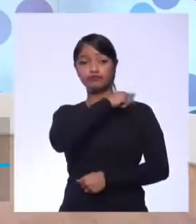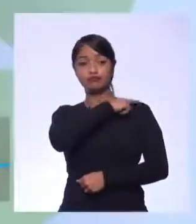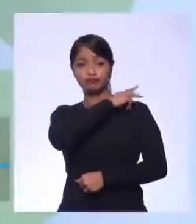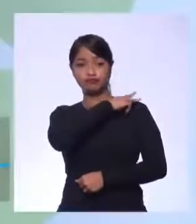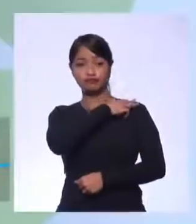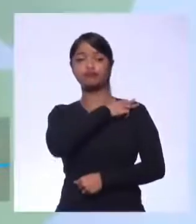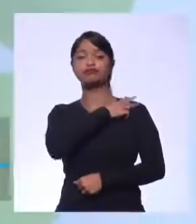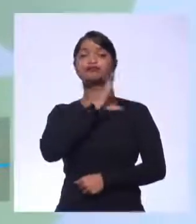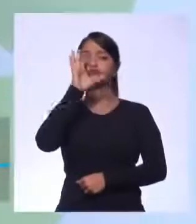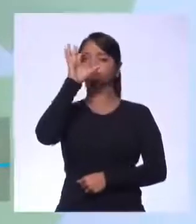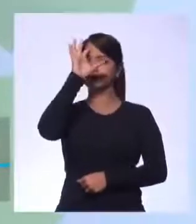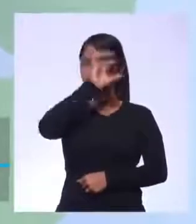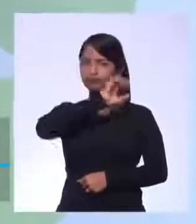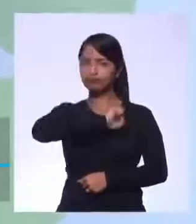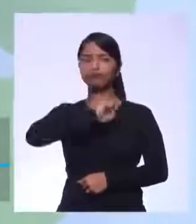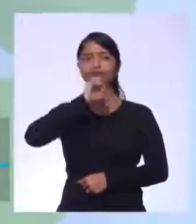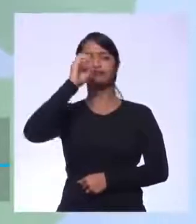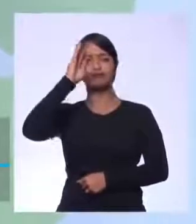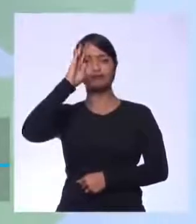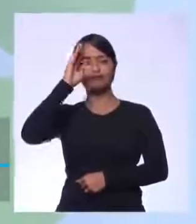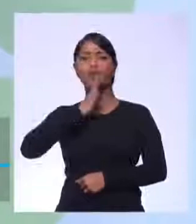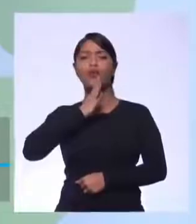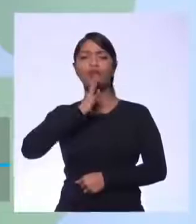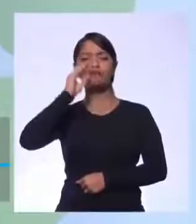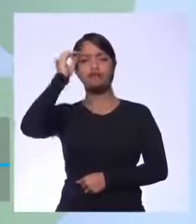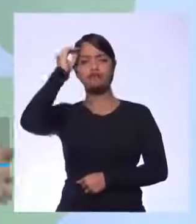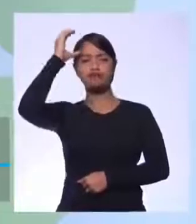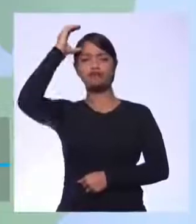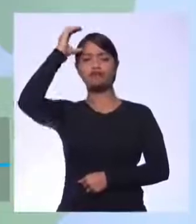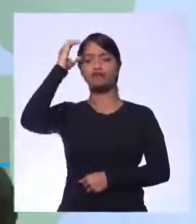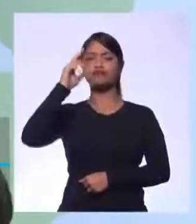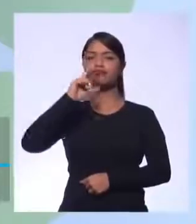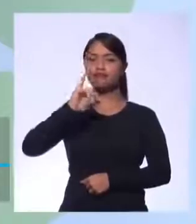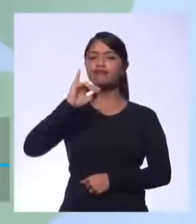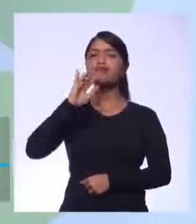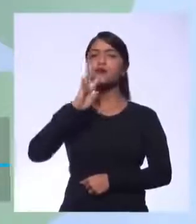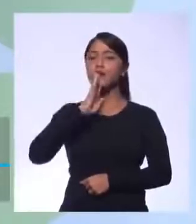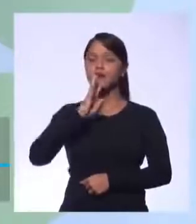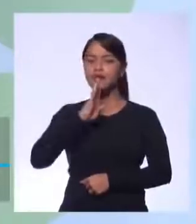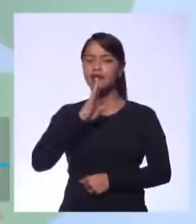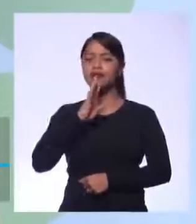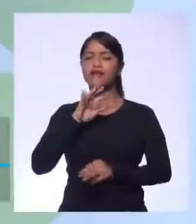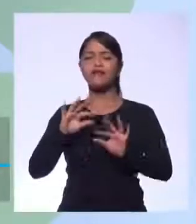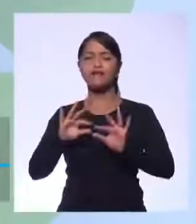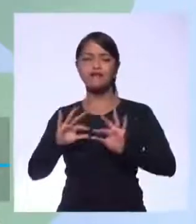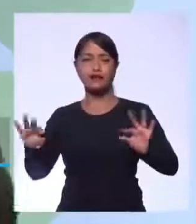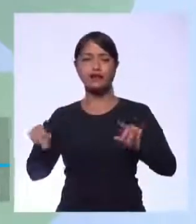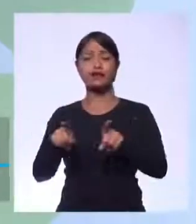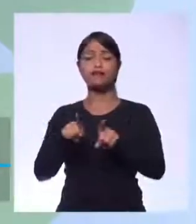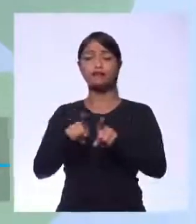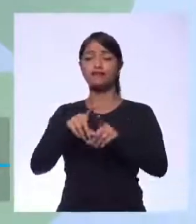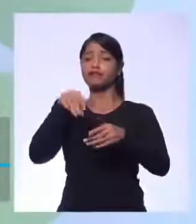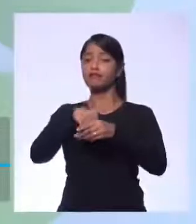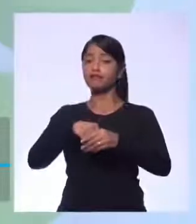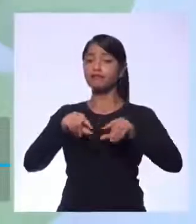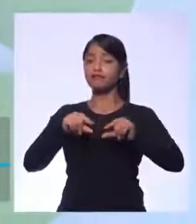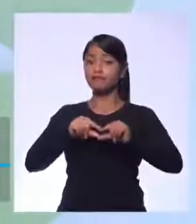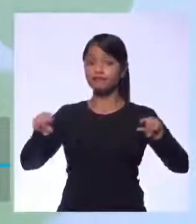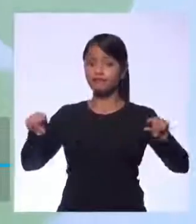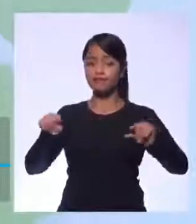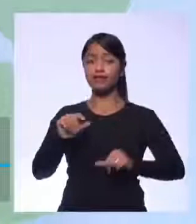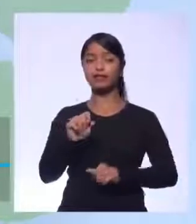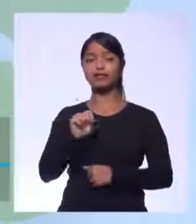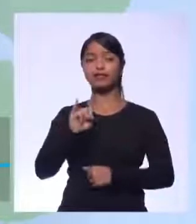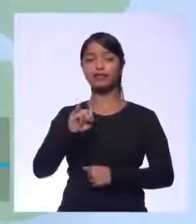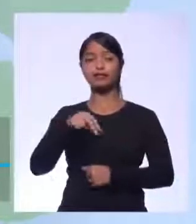muitas classificações, muitas, a gente vai falar de termos da oração, mas de muita sintática, tá bom? Então, calma que a gente vai